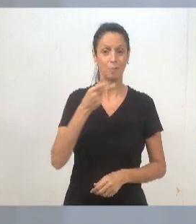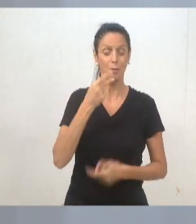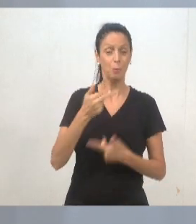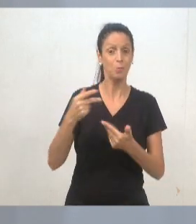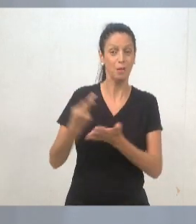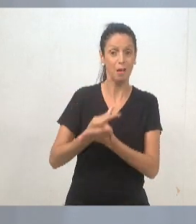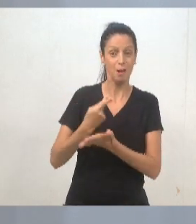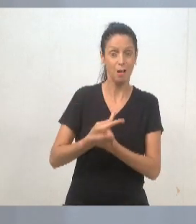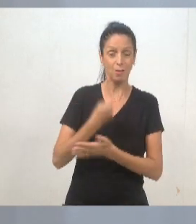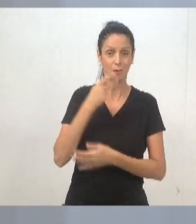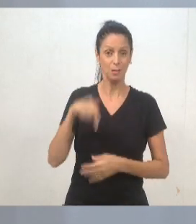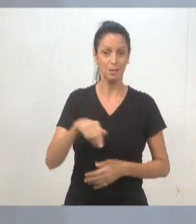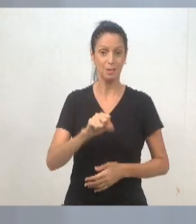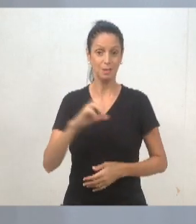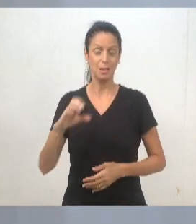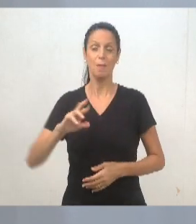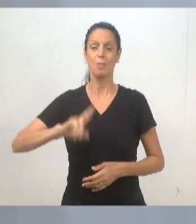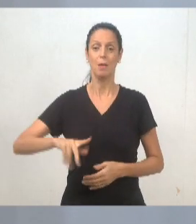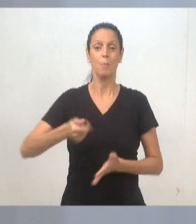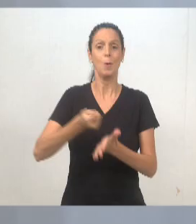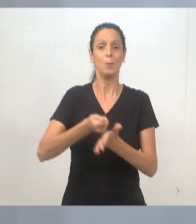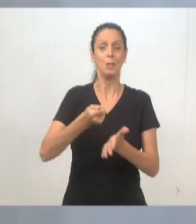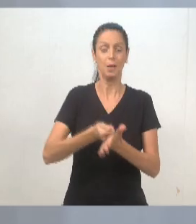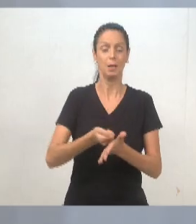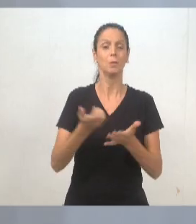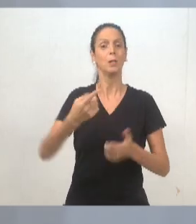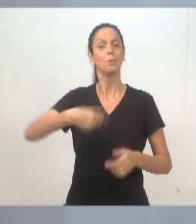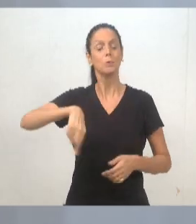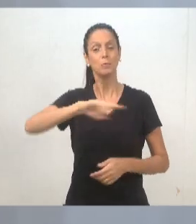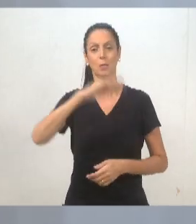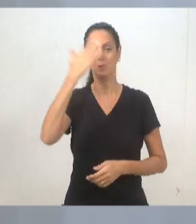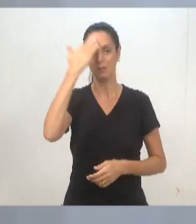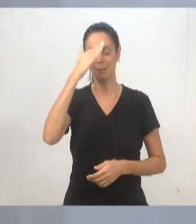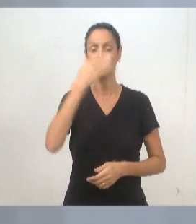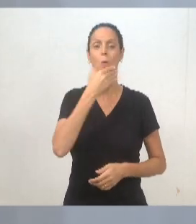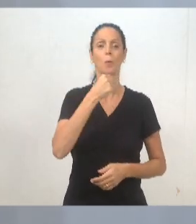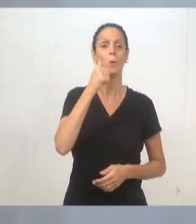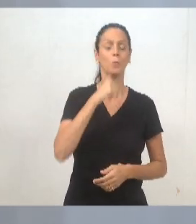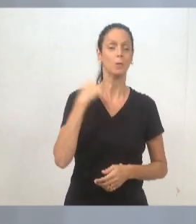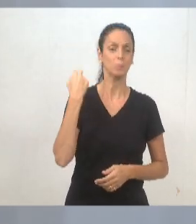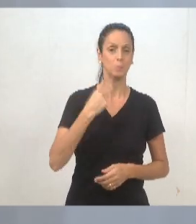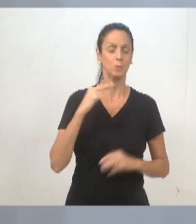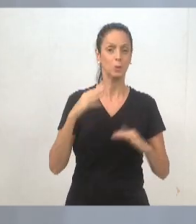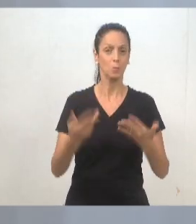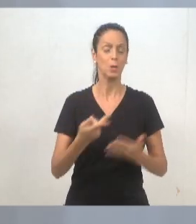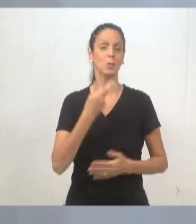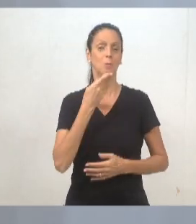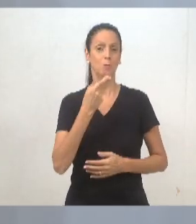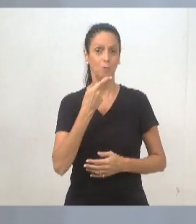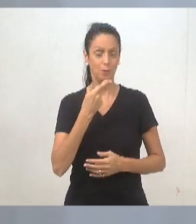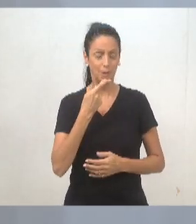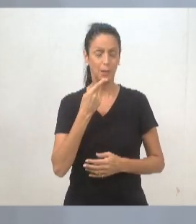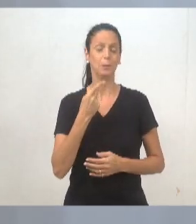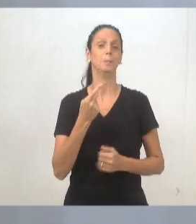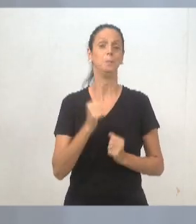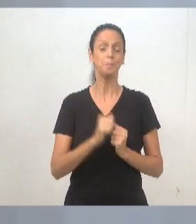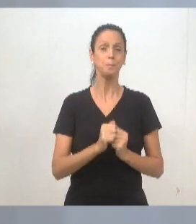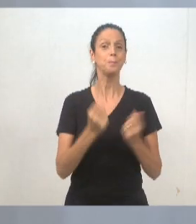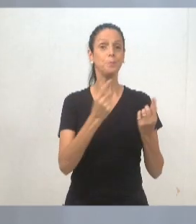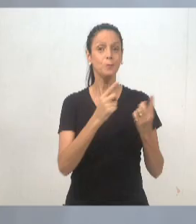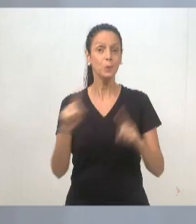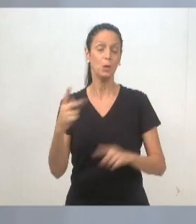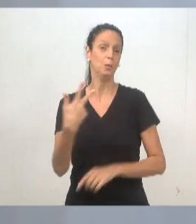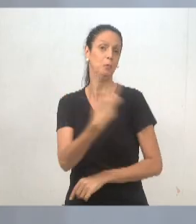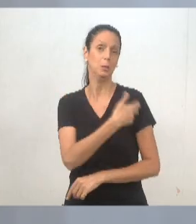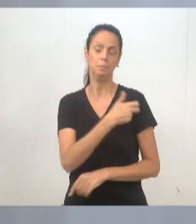a vacinação não seria obrigatória. E eu quero que vocês entendam, vereadoras e vereadores, que quando a gente faz uma fala contra uma vacina, e não